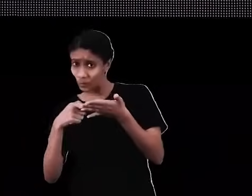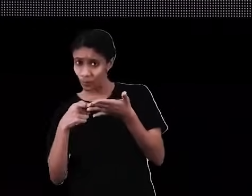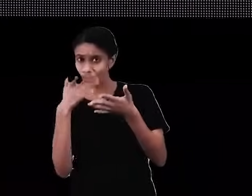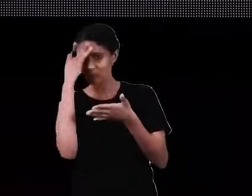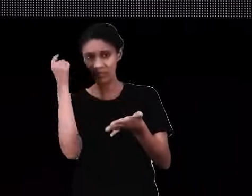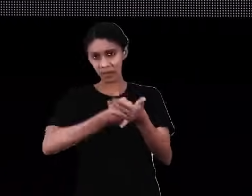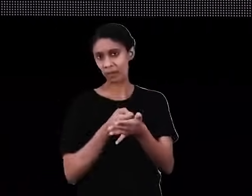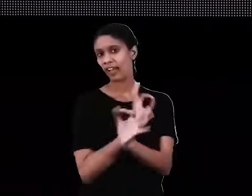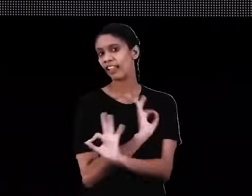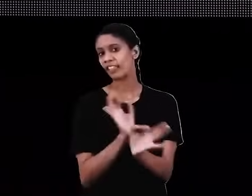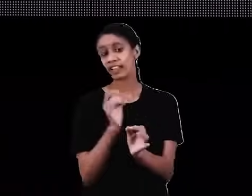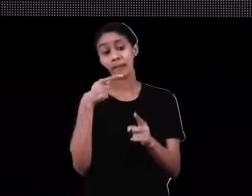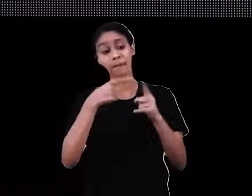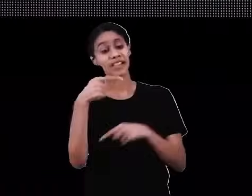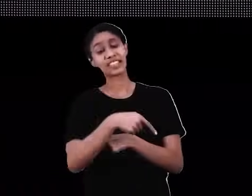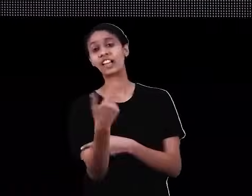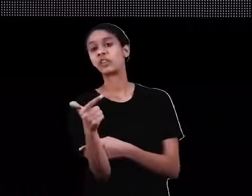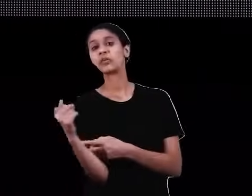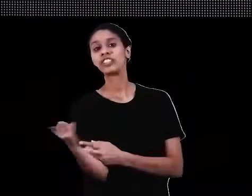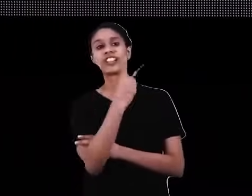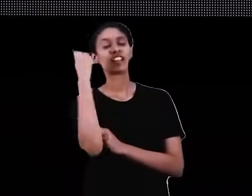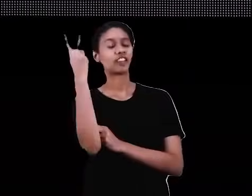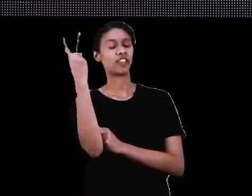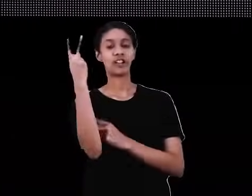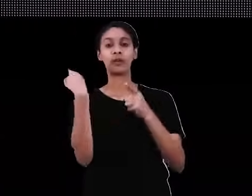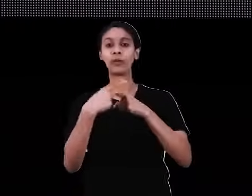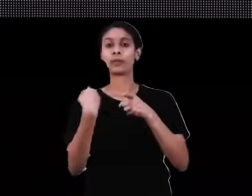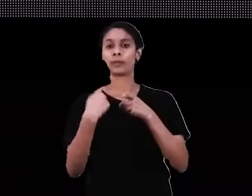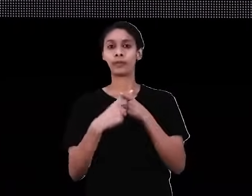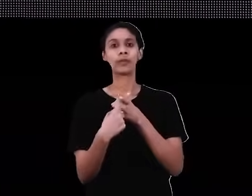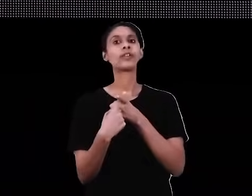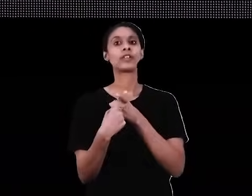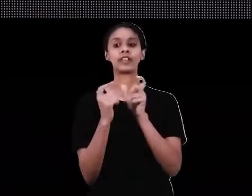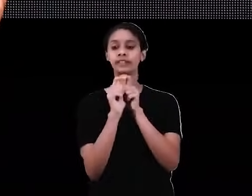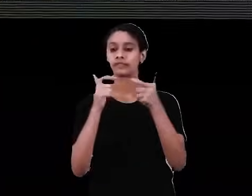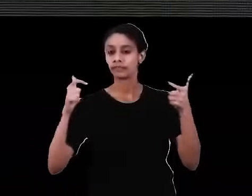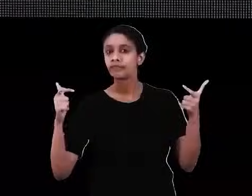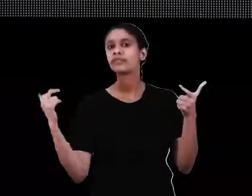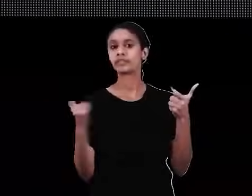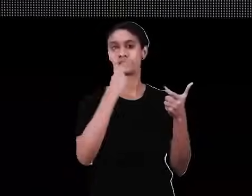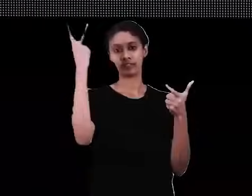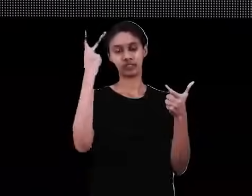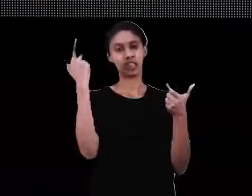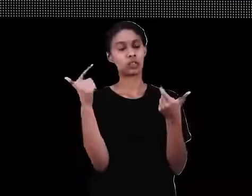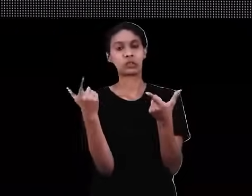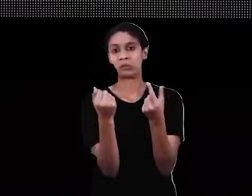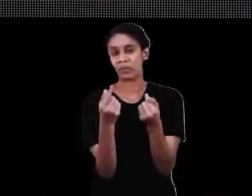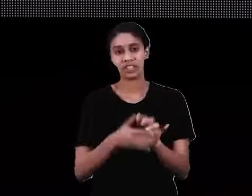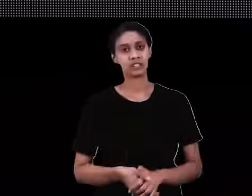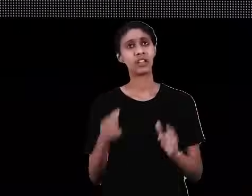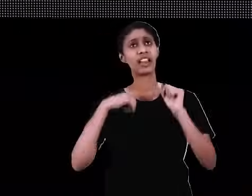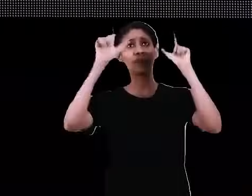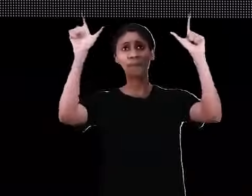Mas a bichinha nem preço tem, porque não tá vendo o tamanho, o valor que é. E ela é feia, como eu já disse, é aguada. E é pequena, que eu já vi pessoalmente.